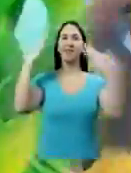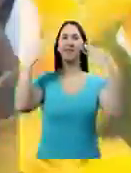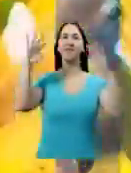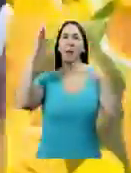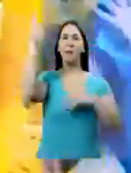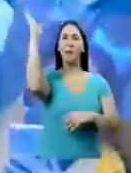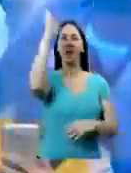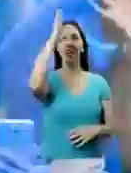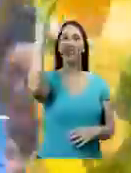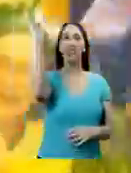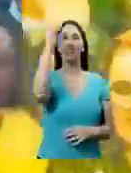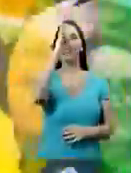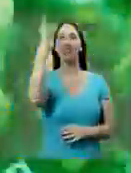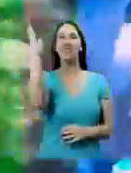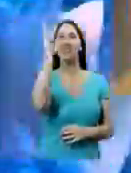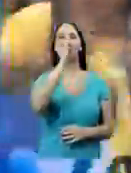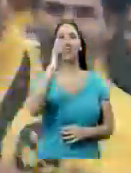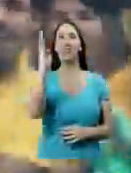governador.